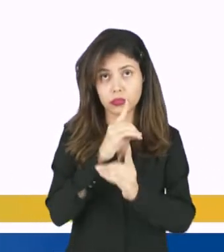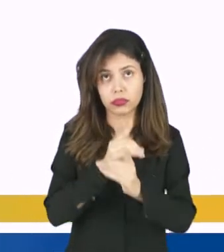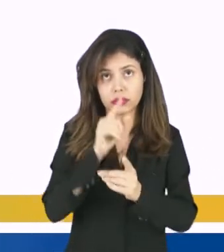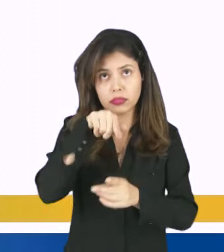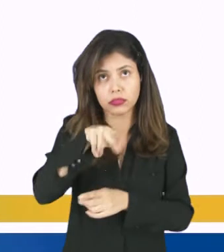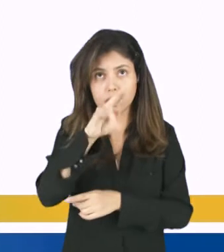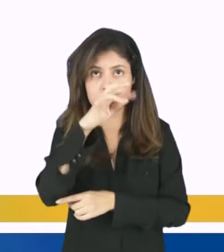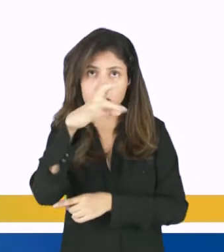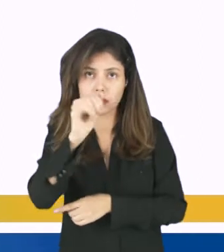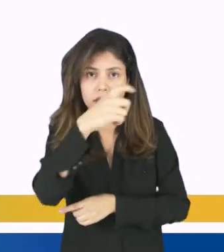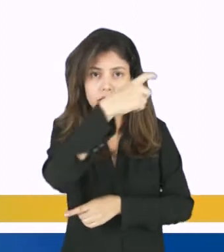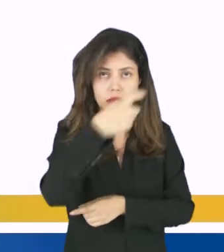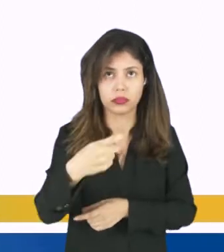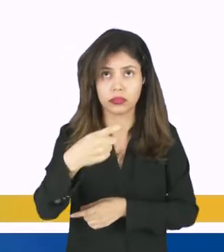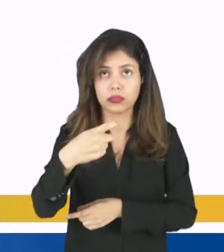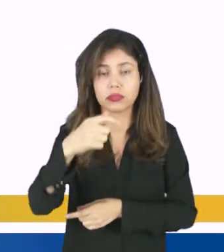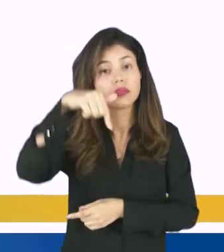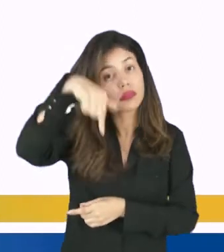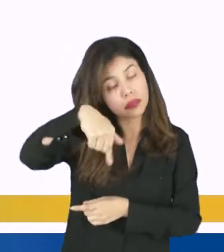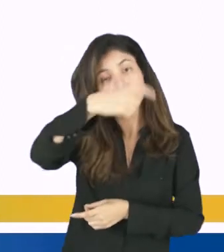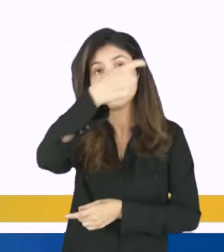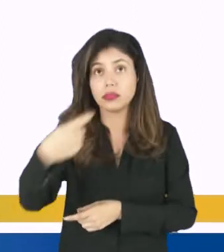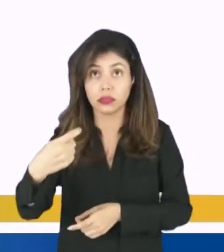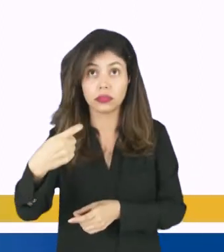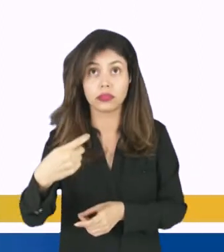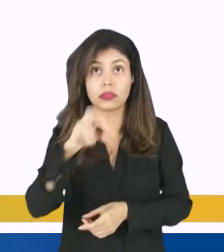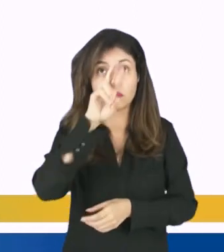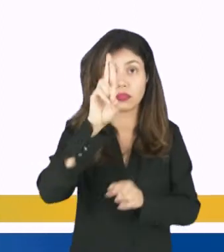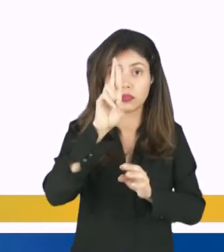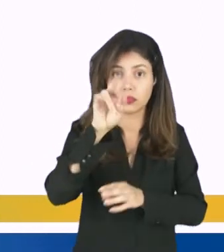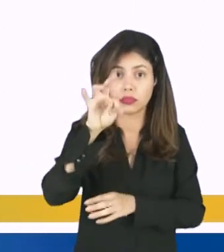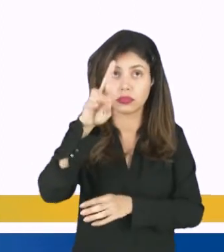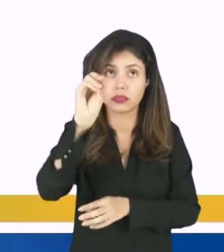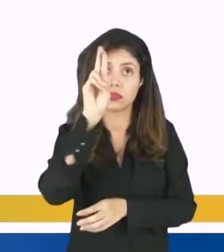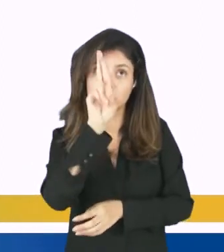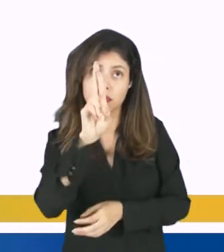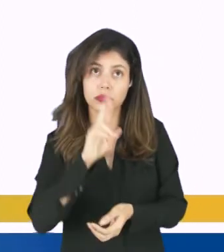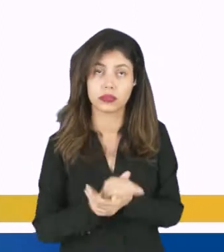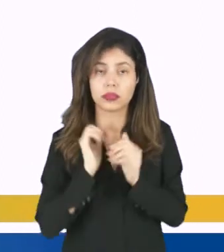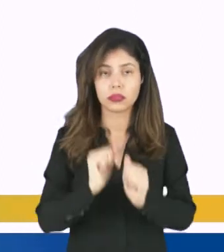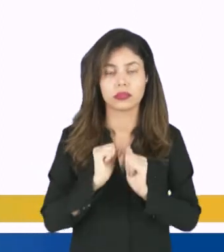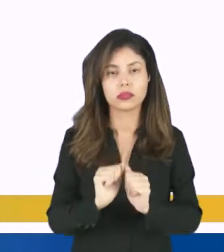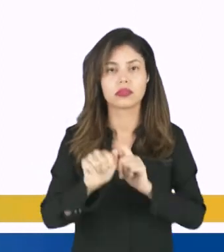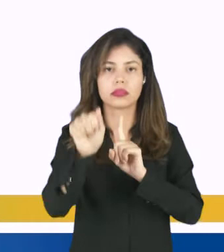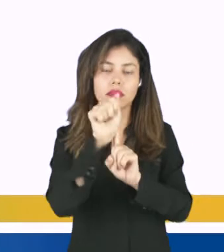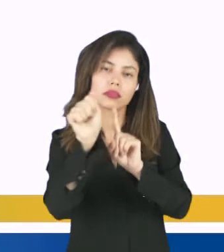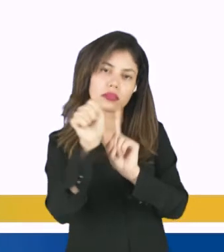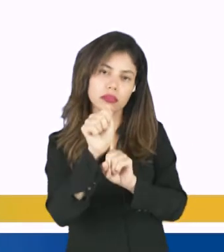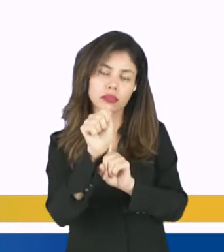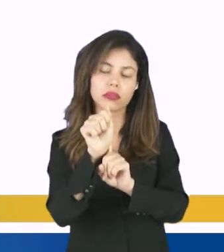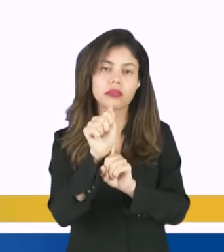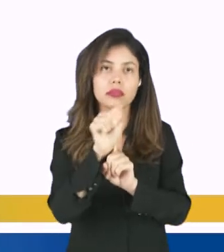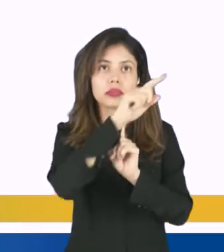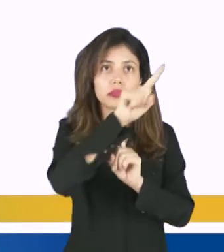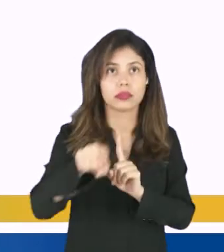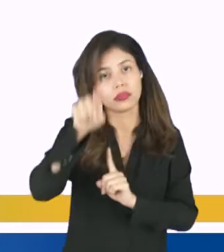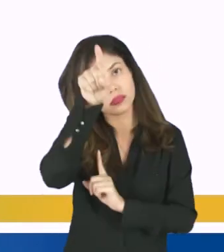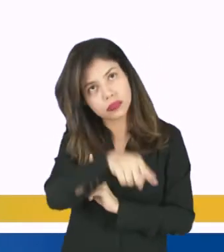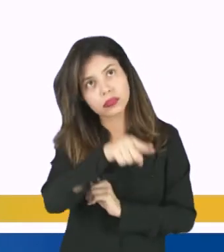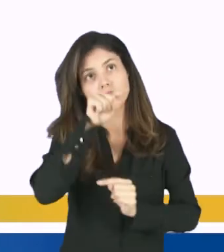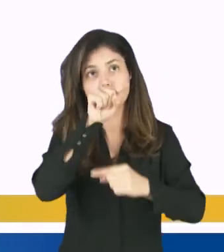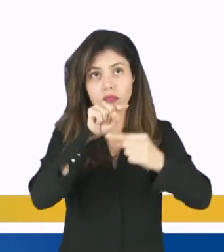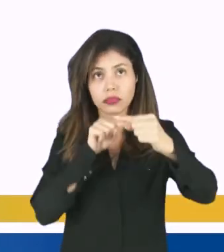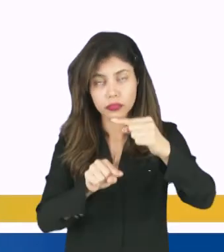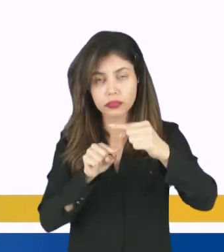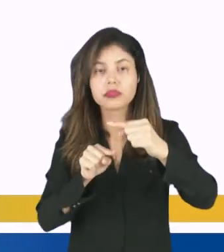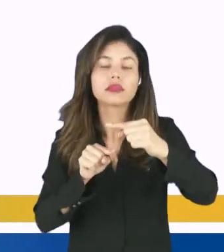aula anterior nós falamos sobre a identidade que o método de Descartes descrevia acerca do polinômio. Tudo